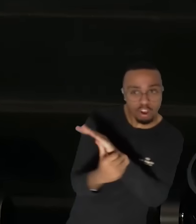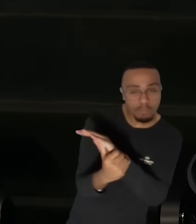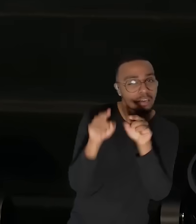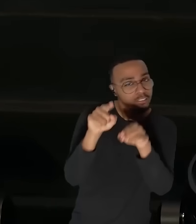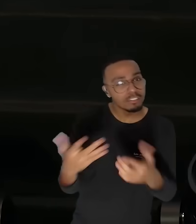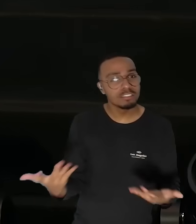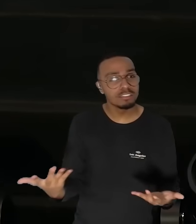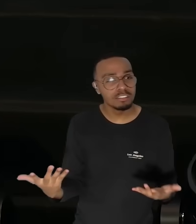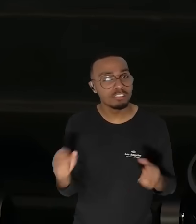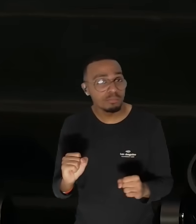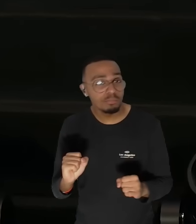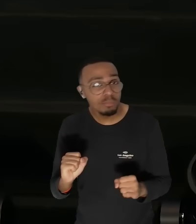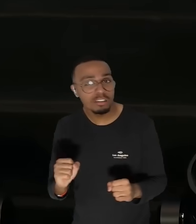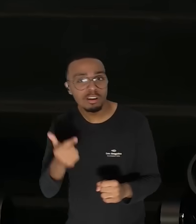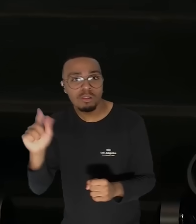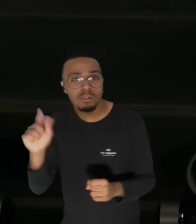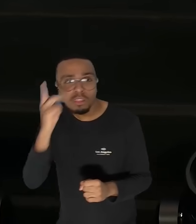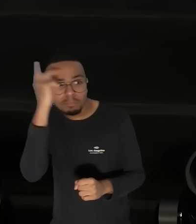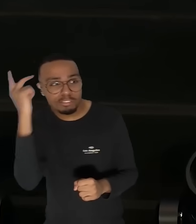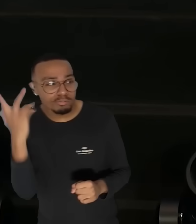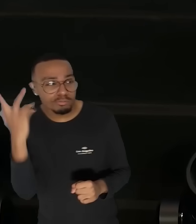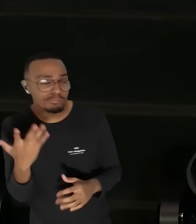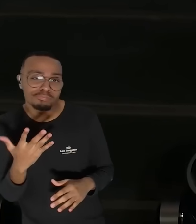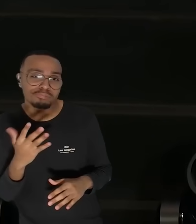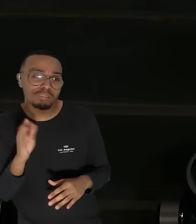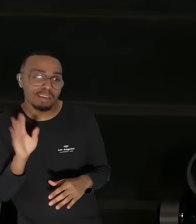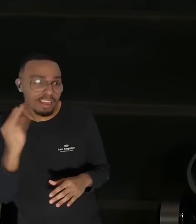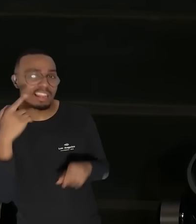Sim, você pode sofrer um golpe.